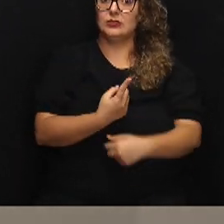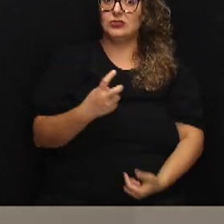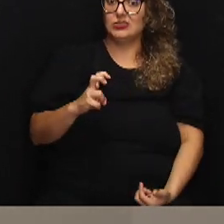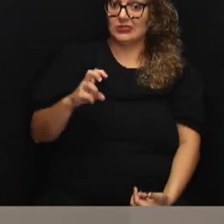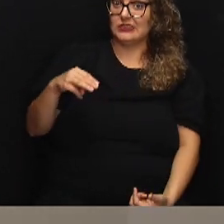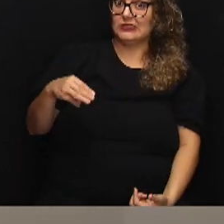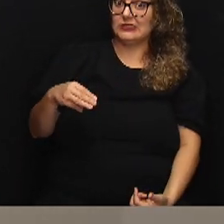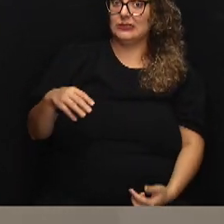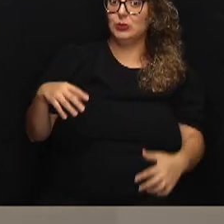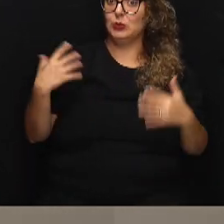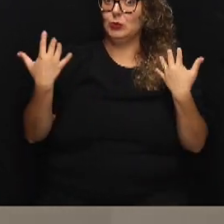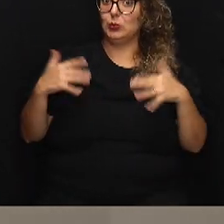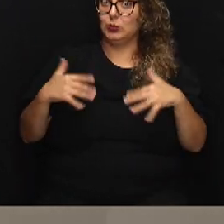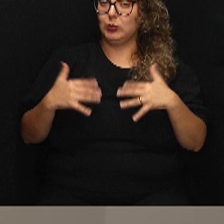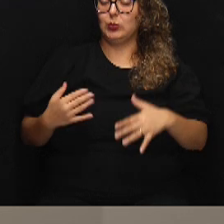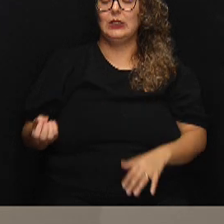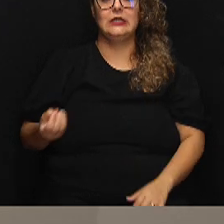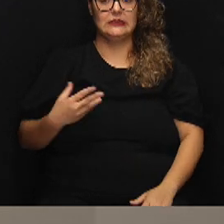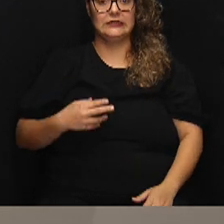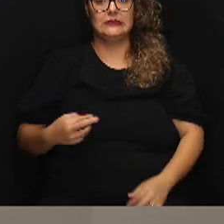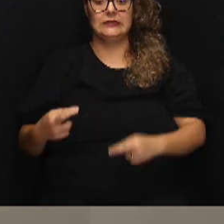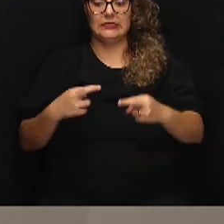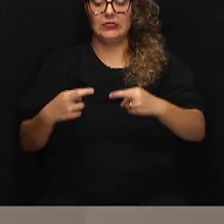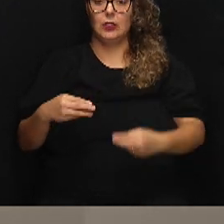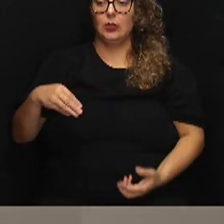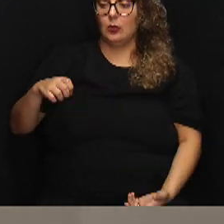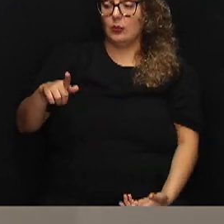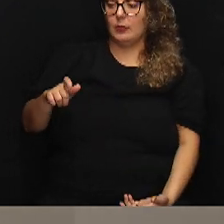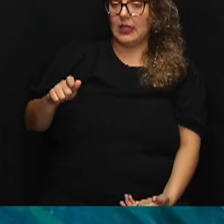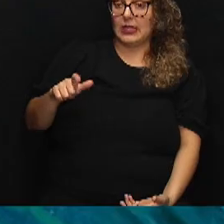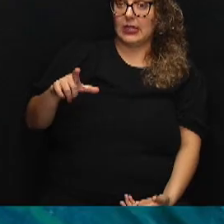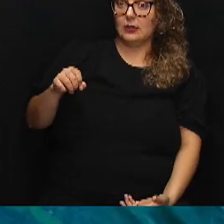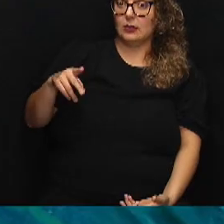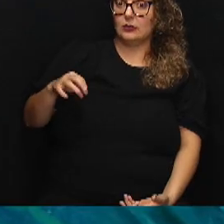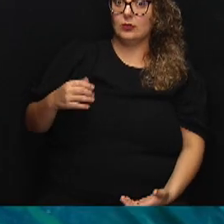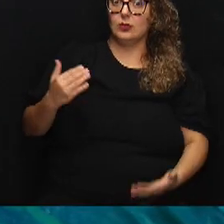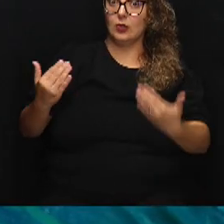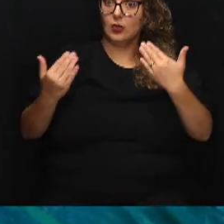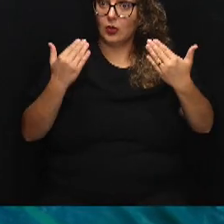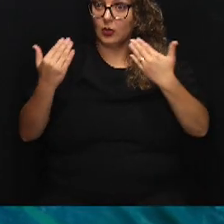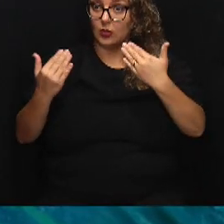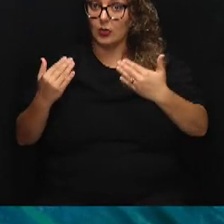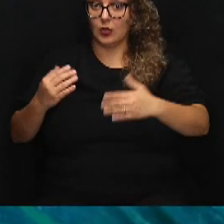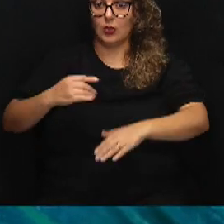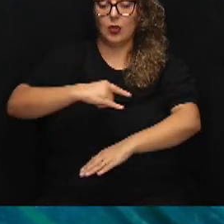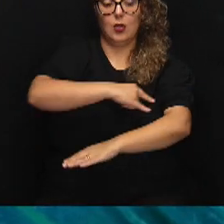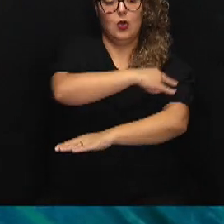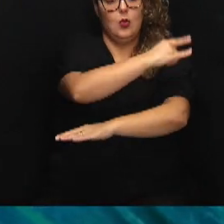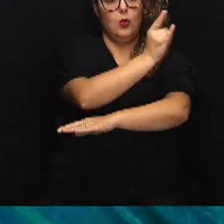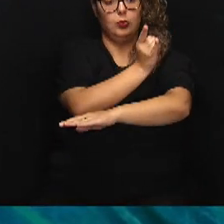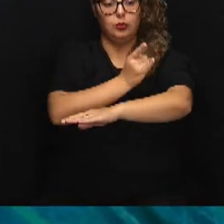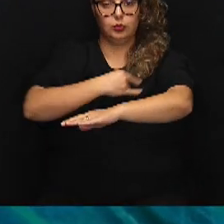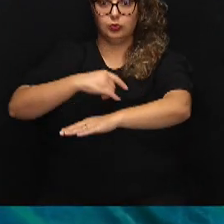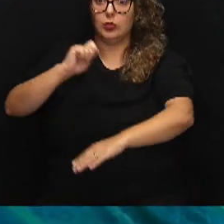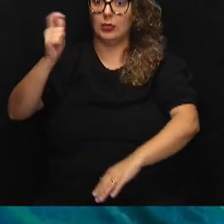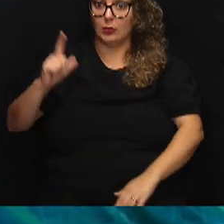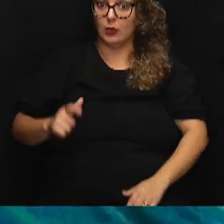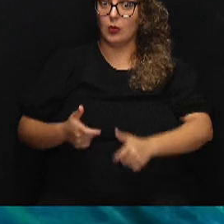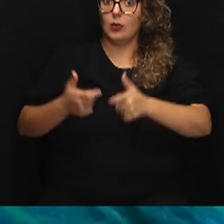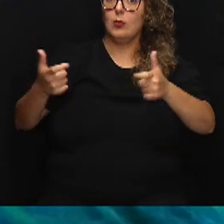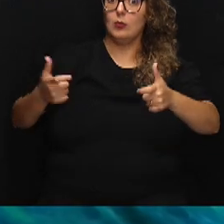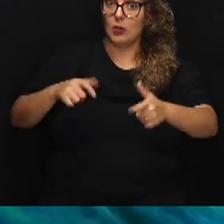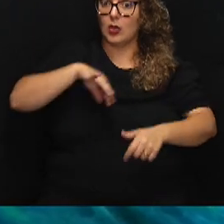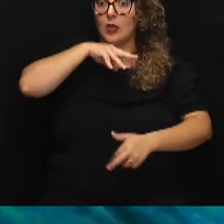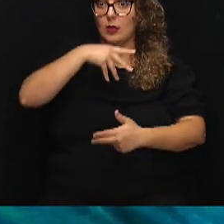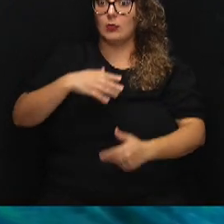metros. Essa nova estimativa coloca o megalodonte em um tamanho comparável ao da baleia azul, o maior animal do